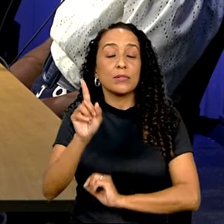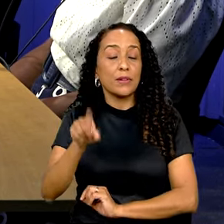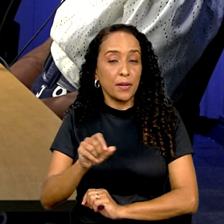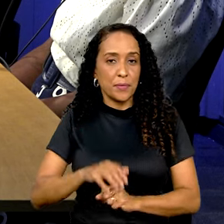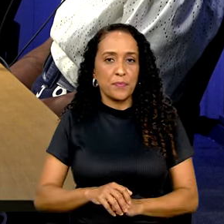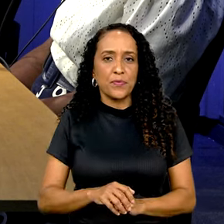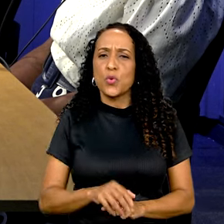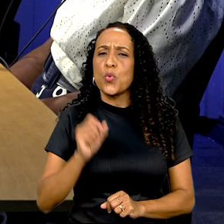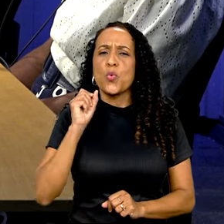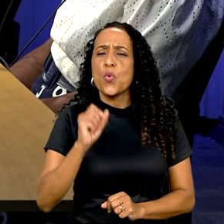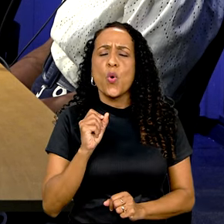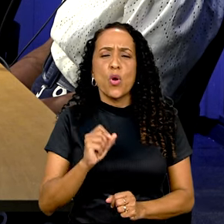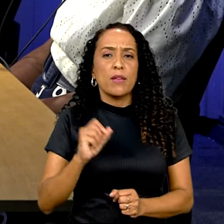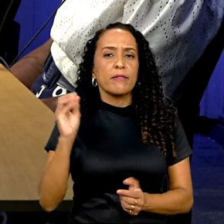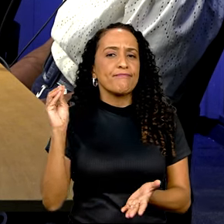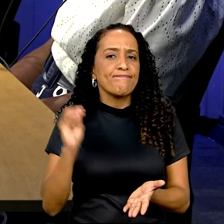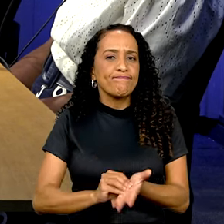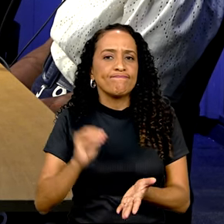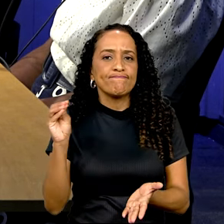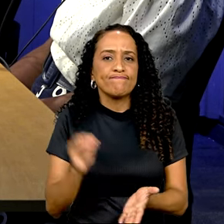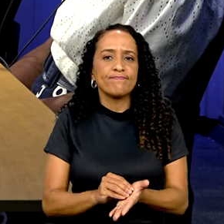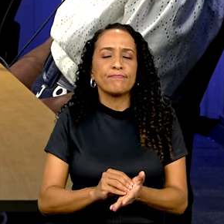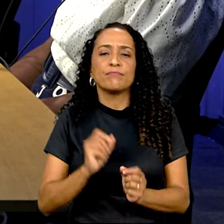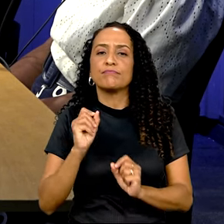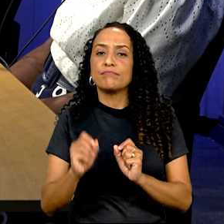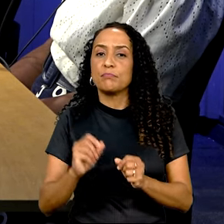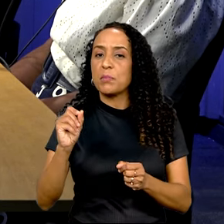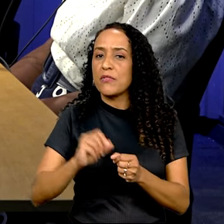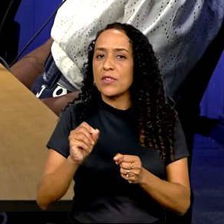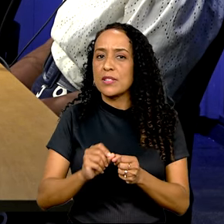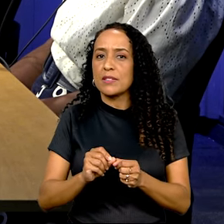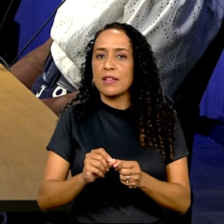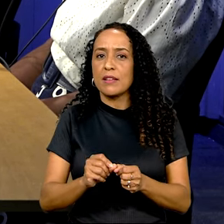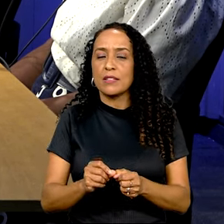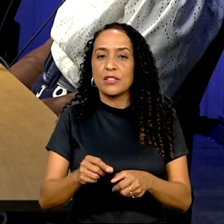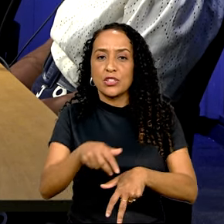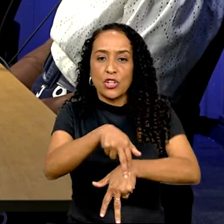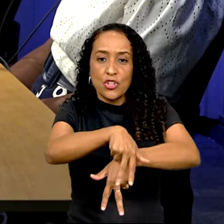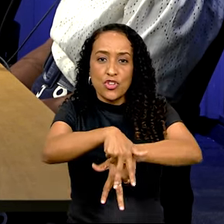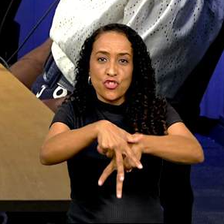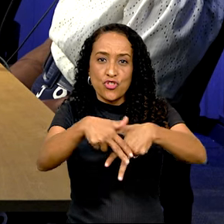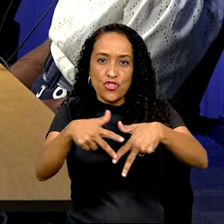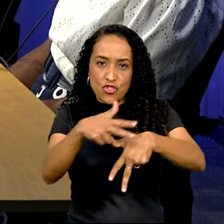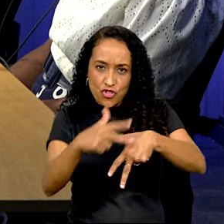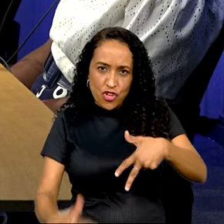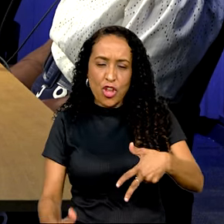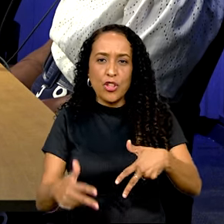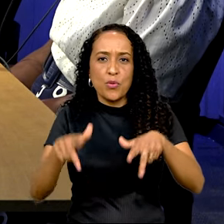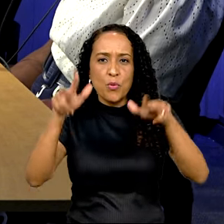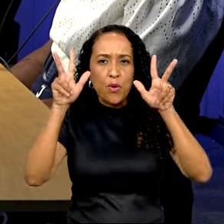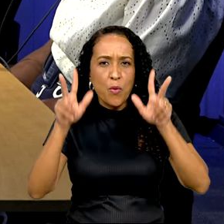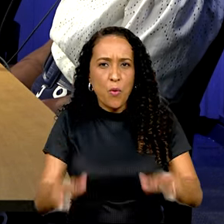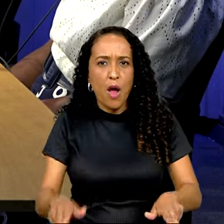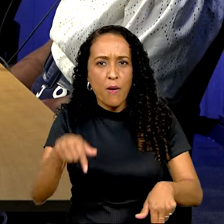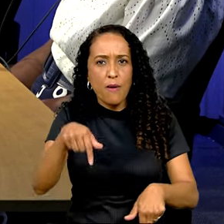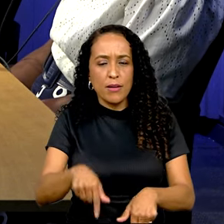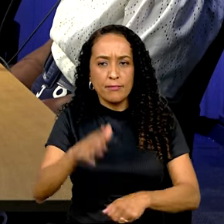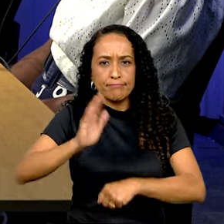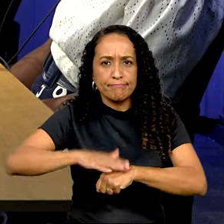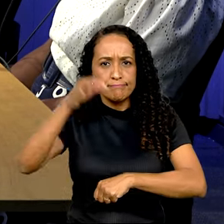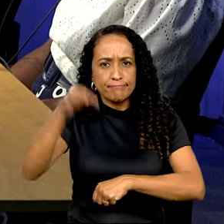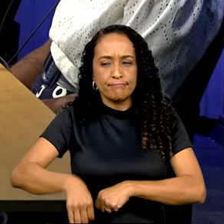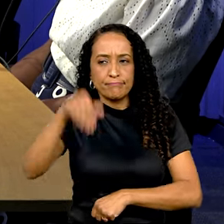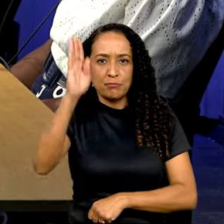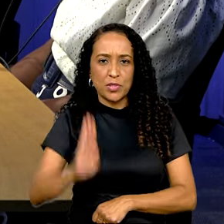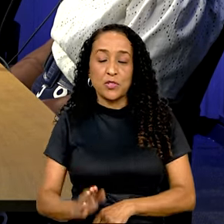é o que falta ainda para fazer a igualdade de gênero funcionar no Brasil